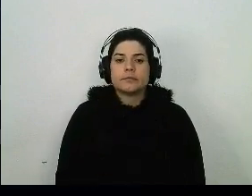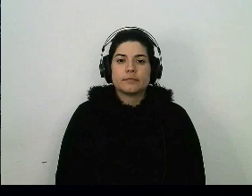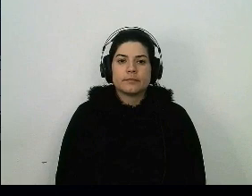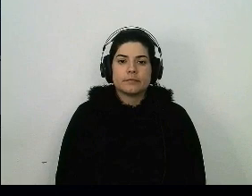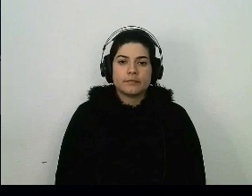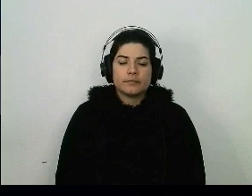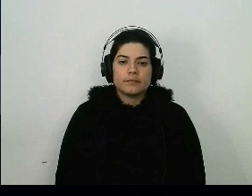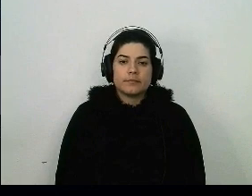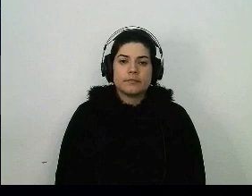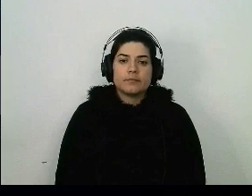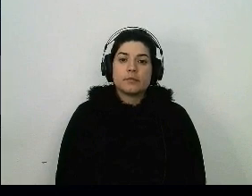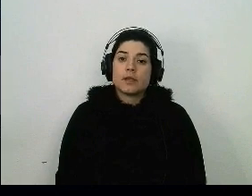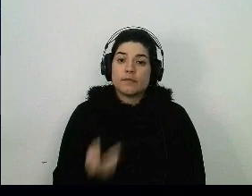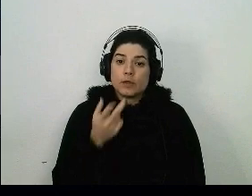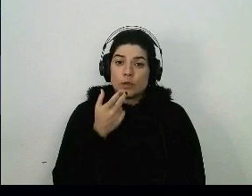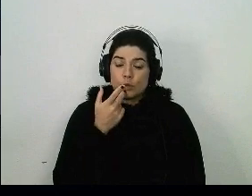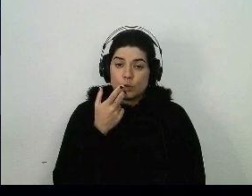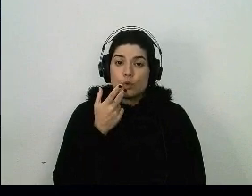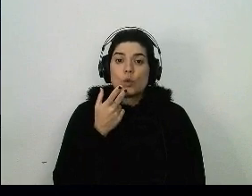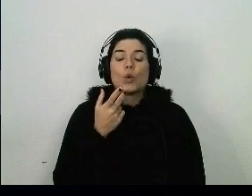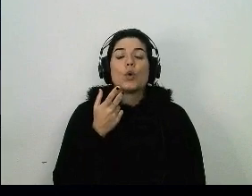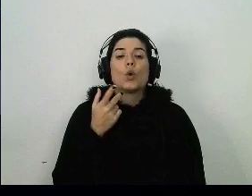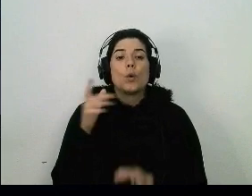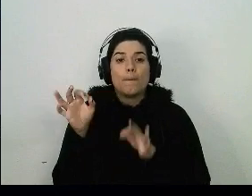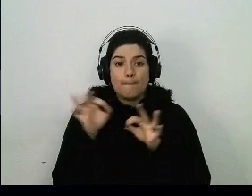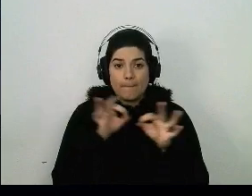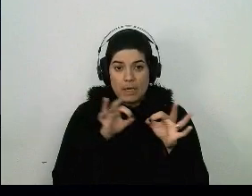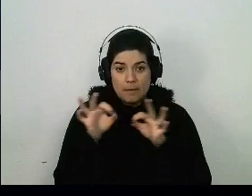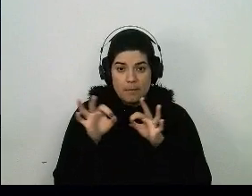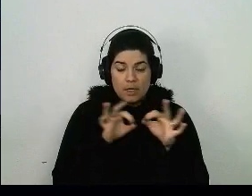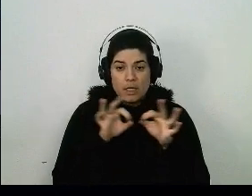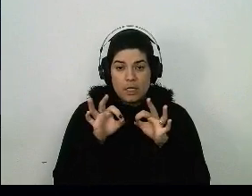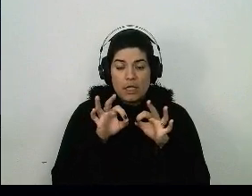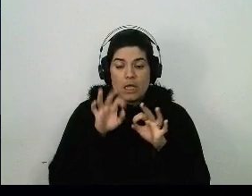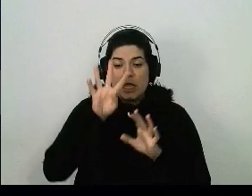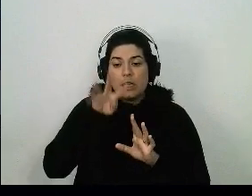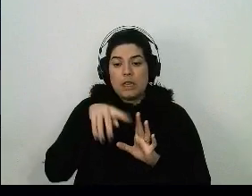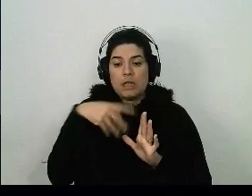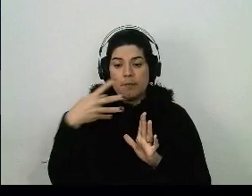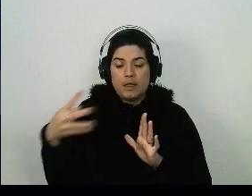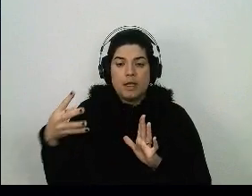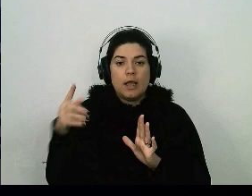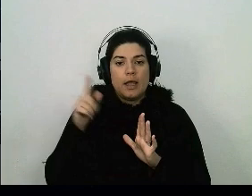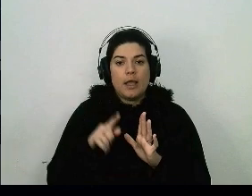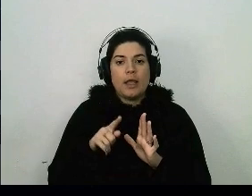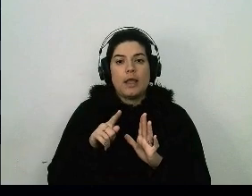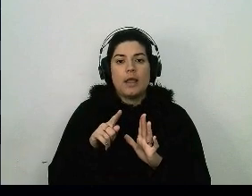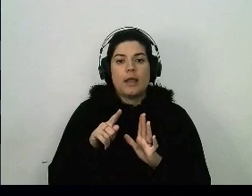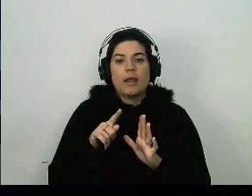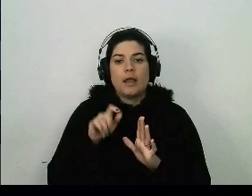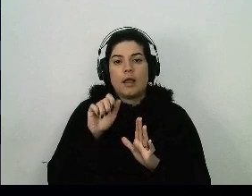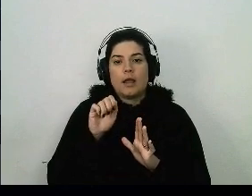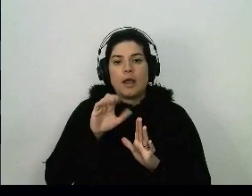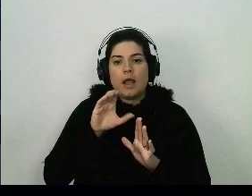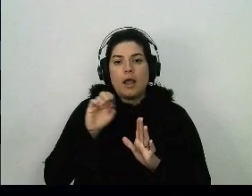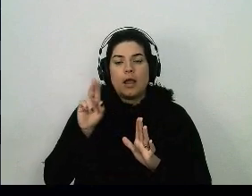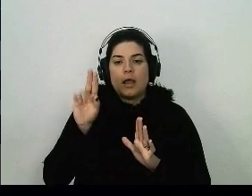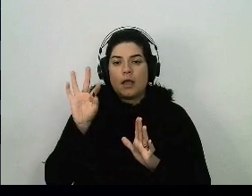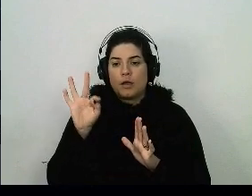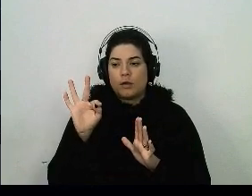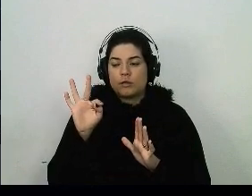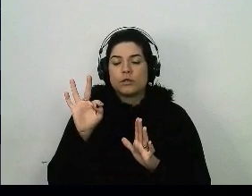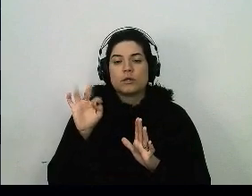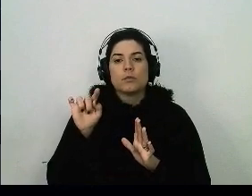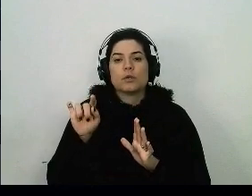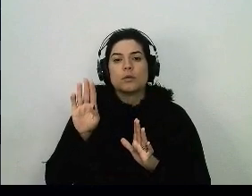Construa o meu esquema, que se chama account. Construa a minha tabela, que é account.balance. Dê um